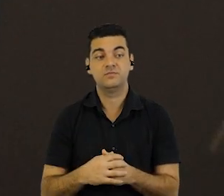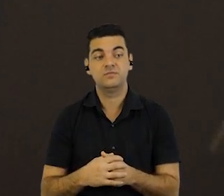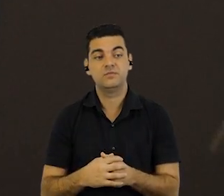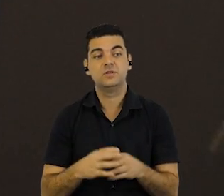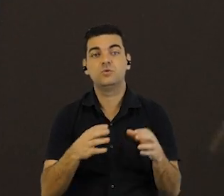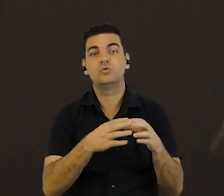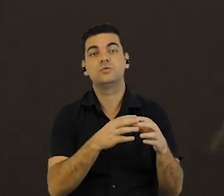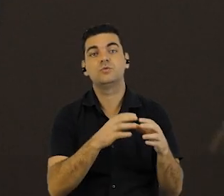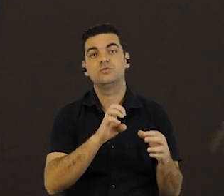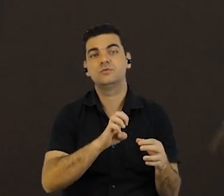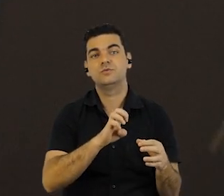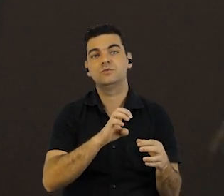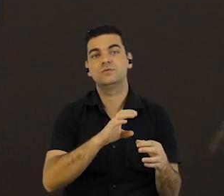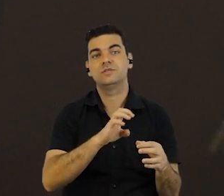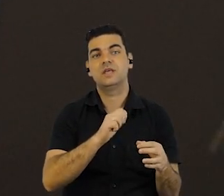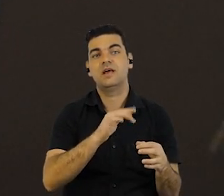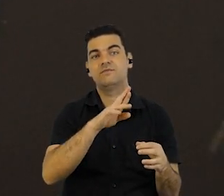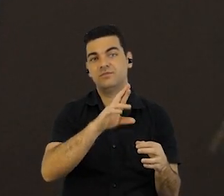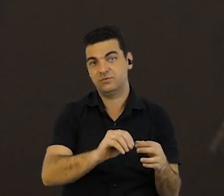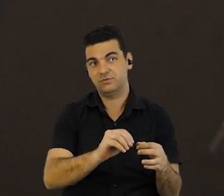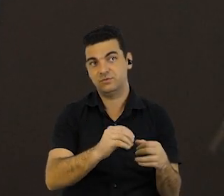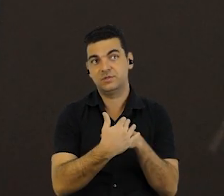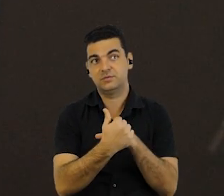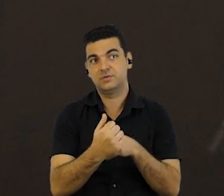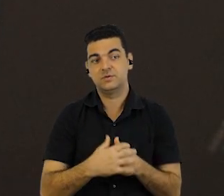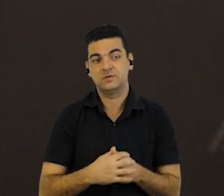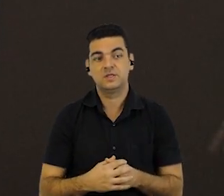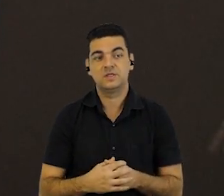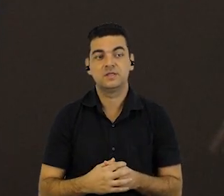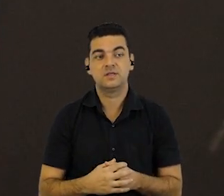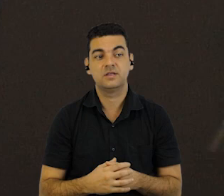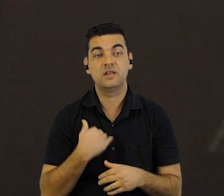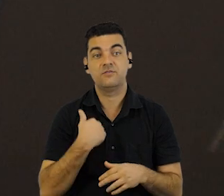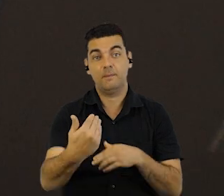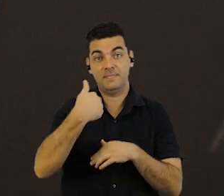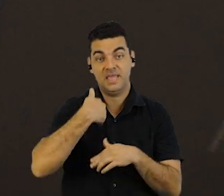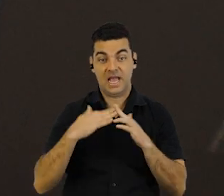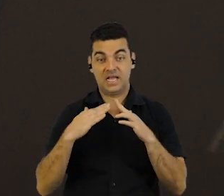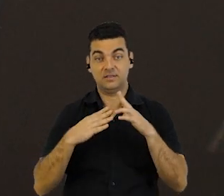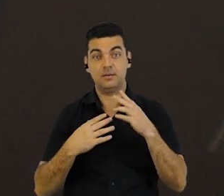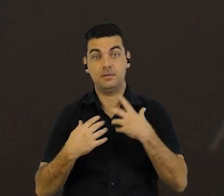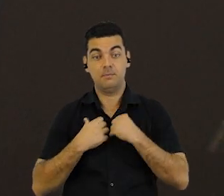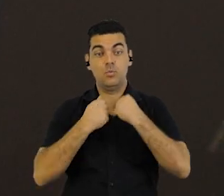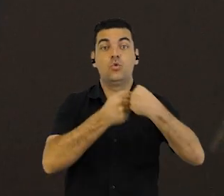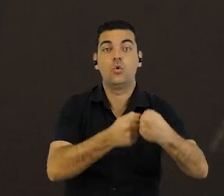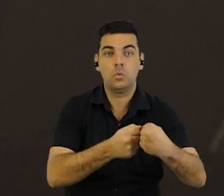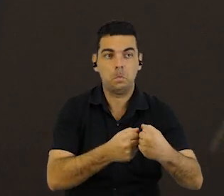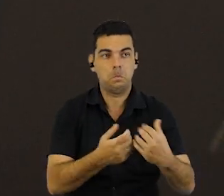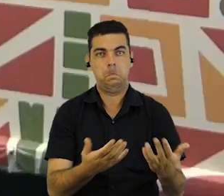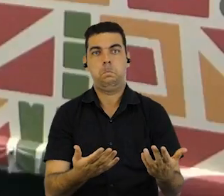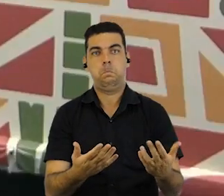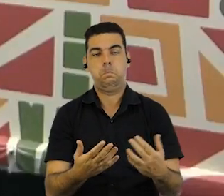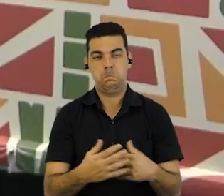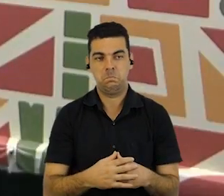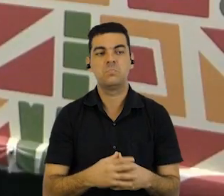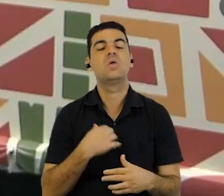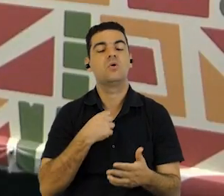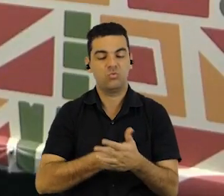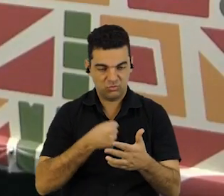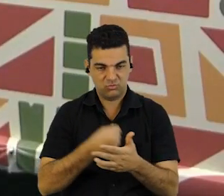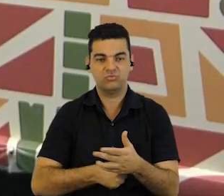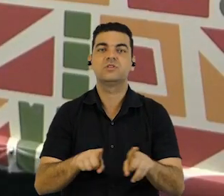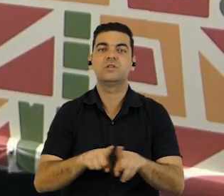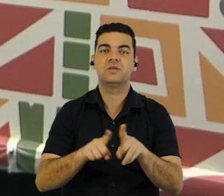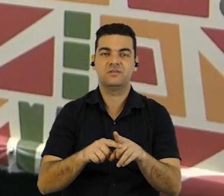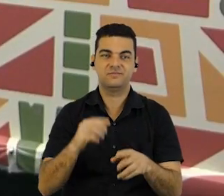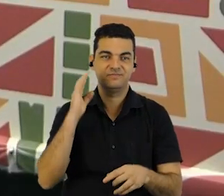8, do CEAFRO, foi com a missão até a minha casa no Recife para me trazer para o MNU. Então, eu sou uma